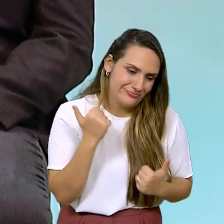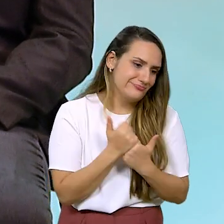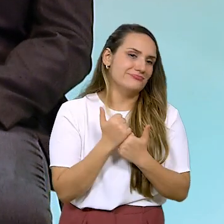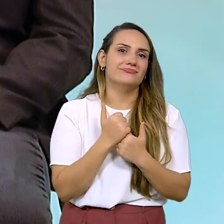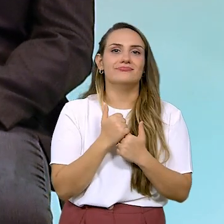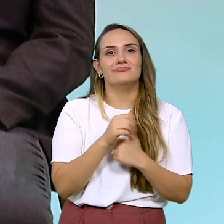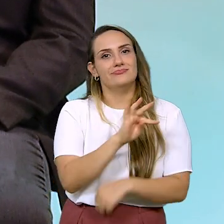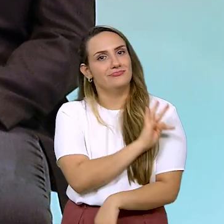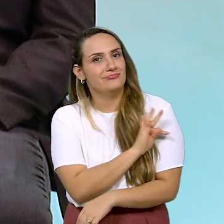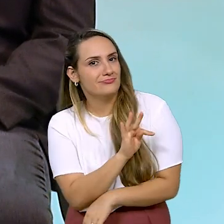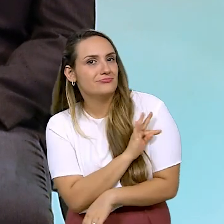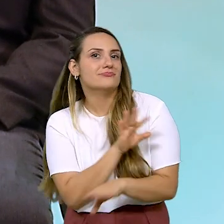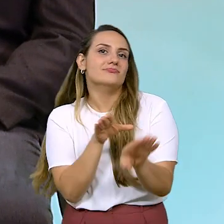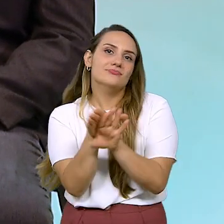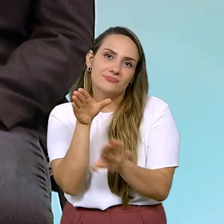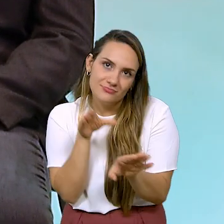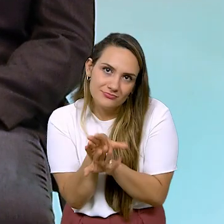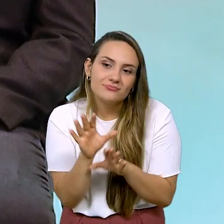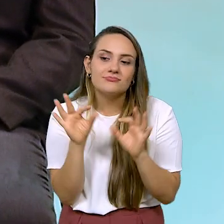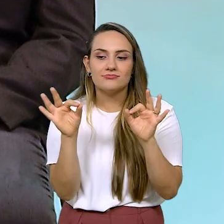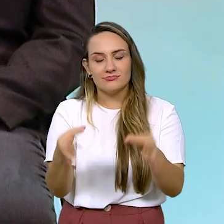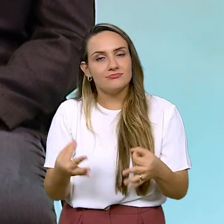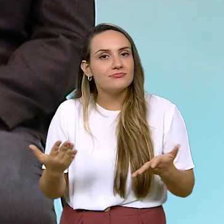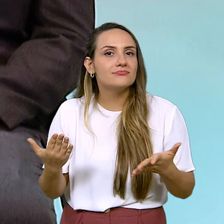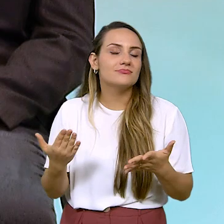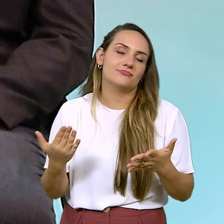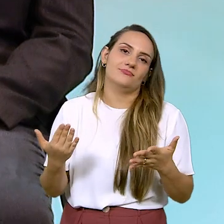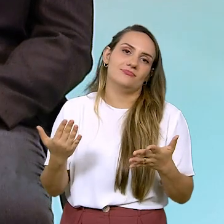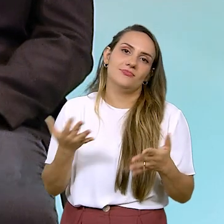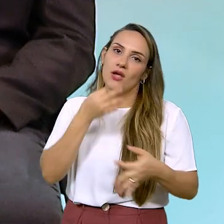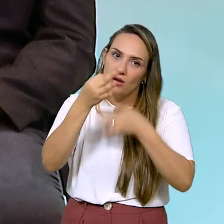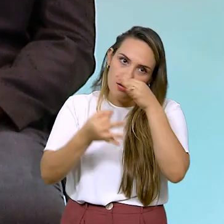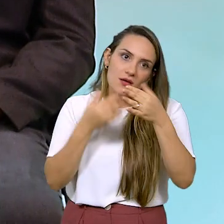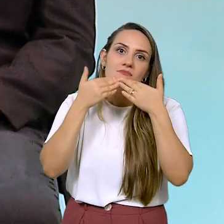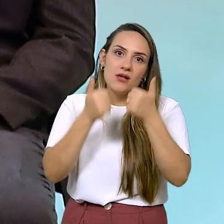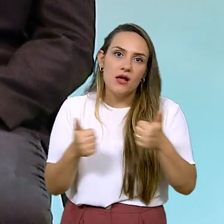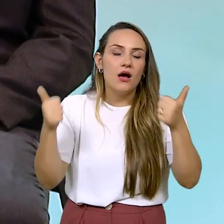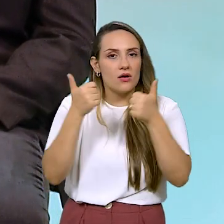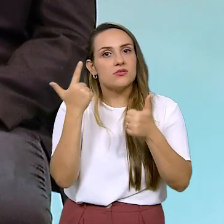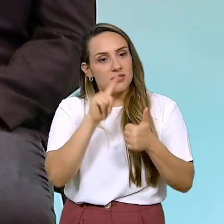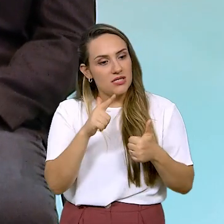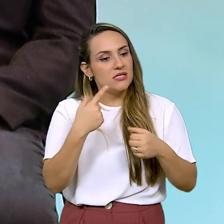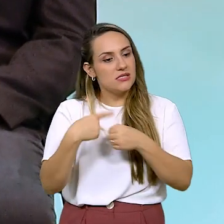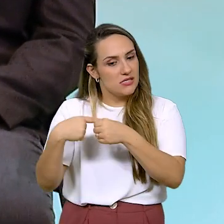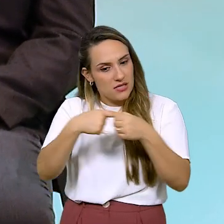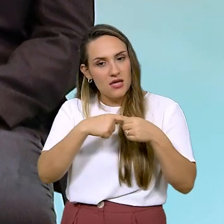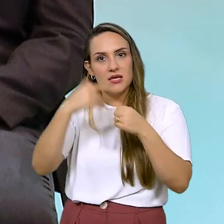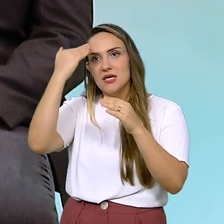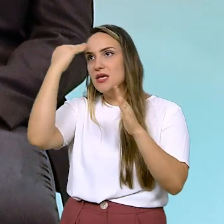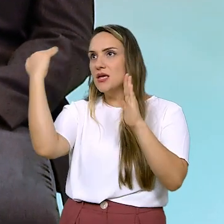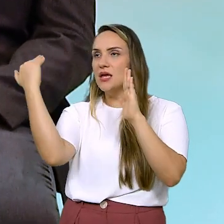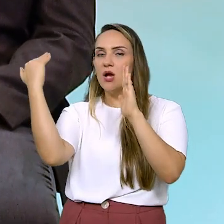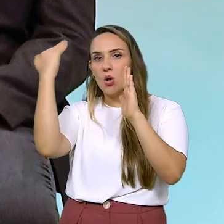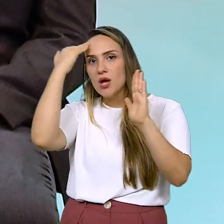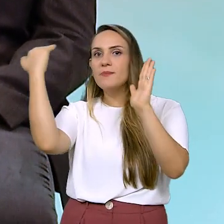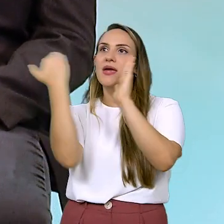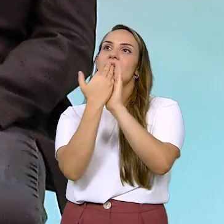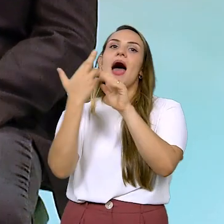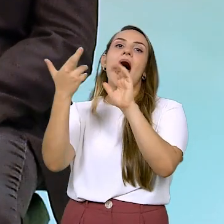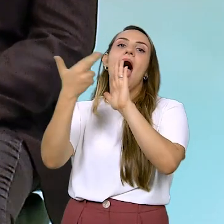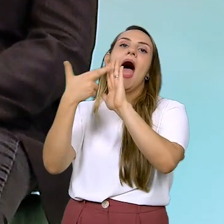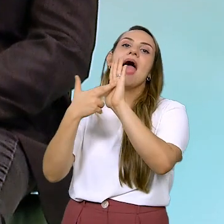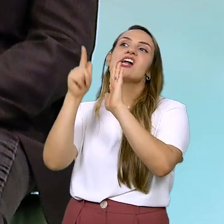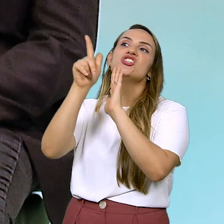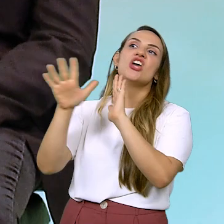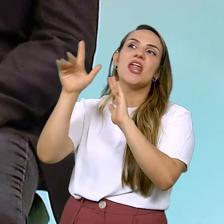né? Que vá dar um direcionamento, que faça uma consultoria tributária para os municípios seguirem o entendimento da Receita. Essa, inclusive, é